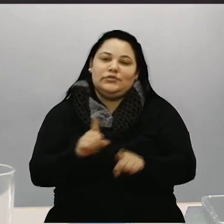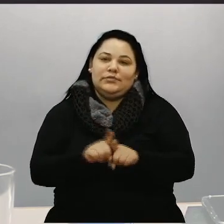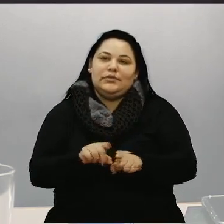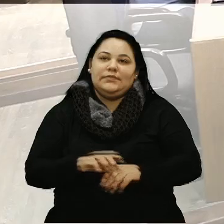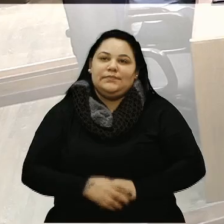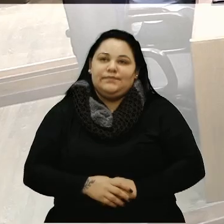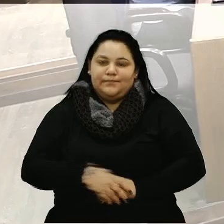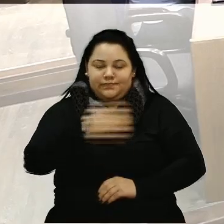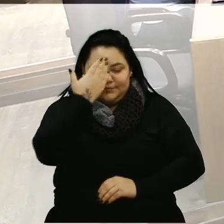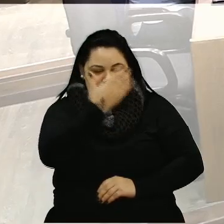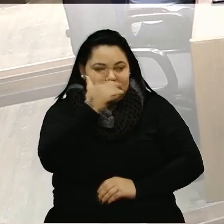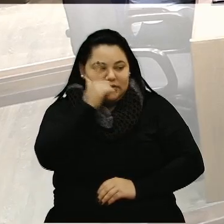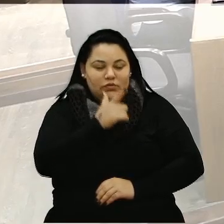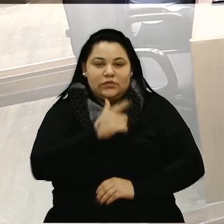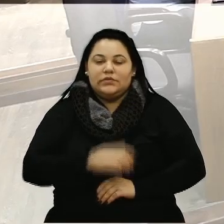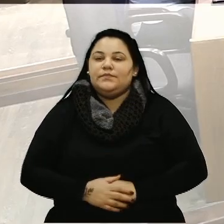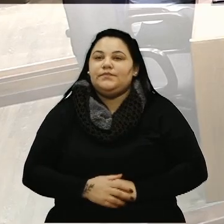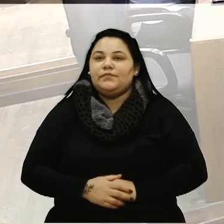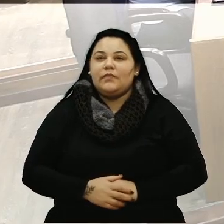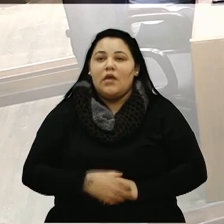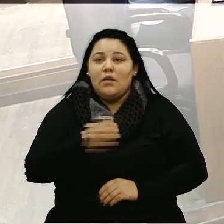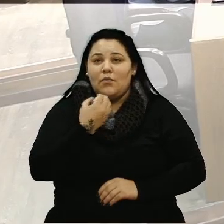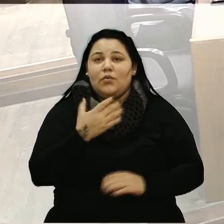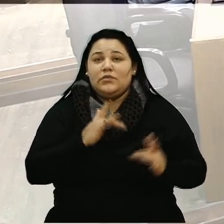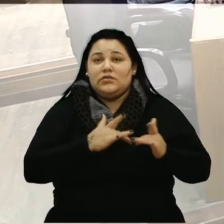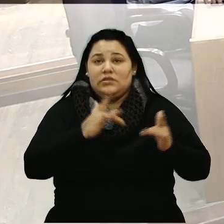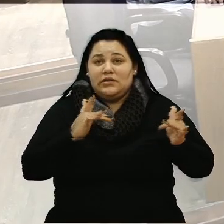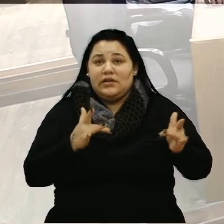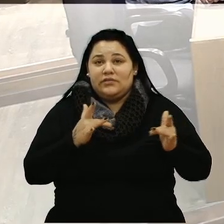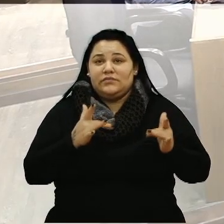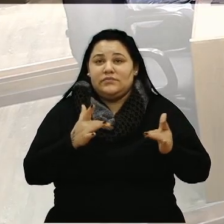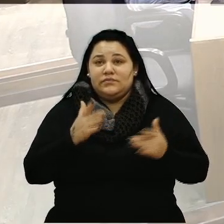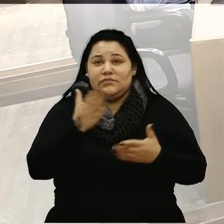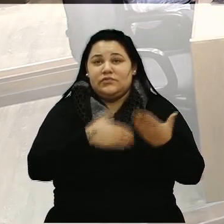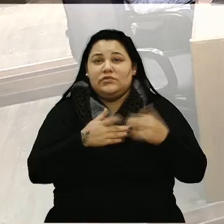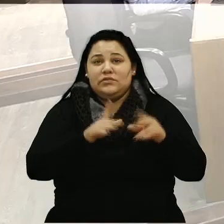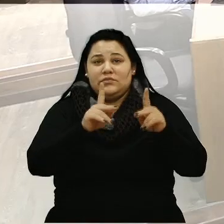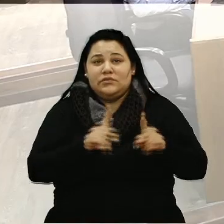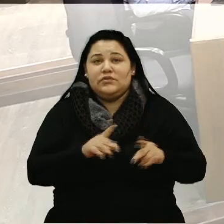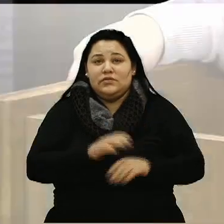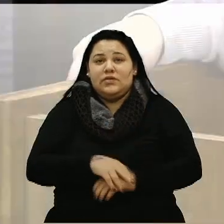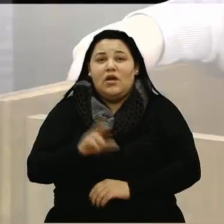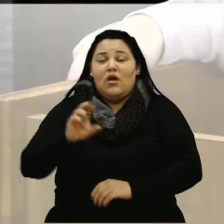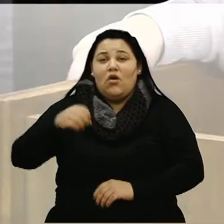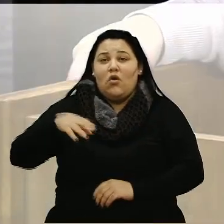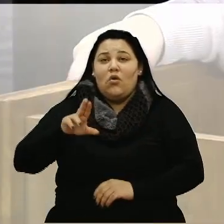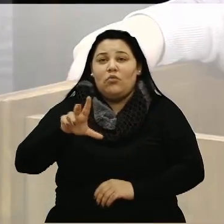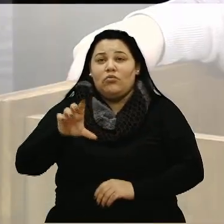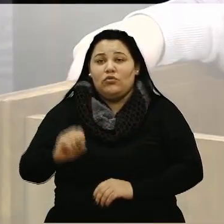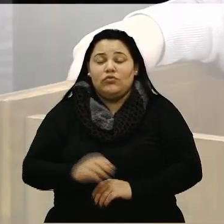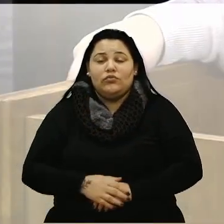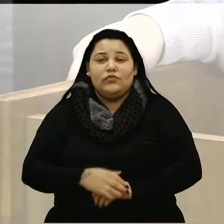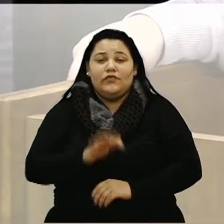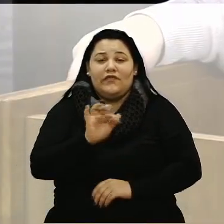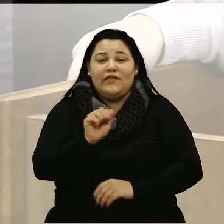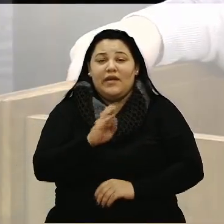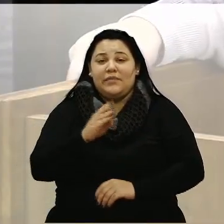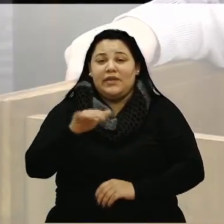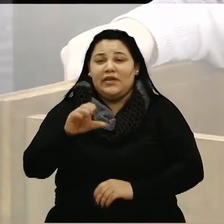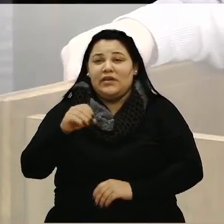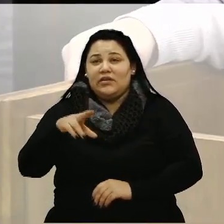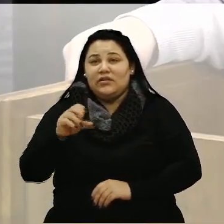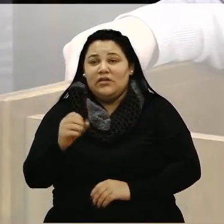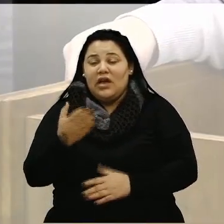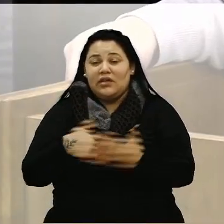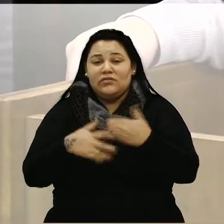Obrigado, vereador Lucas. Bom, minha solidariedade ao Rômulo, ao Fabiano, enfim, a todos os outros comerciantes da região que tem que cumprir,